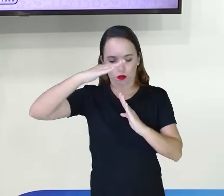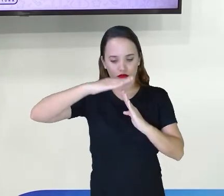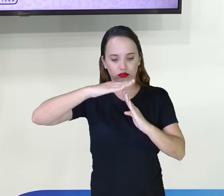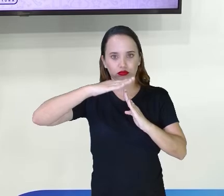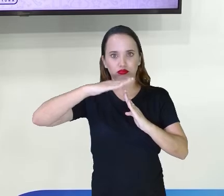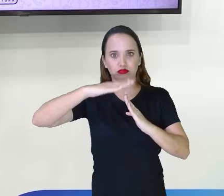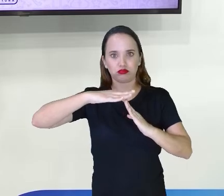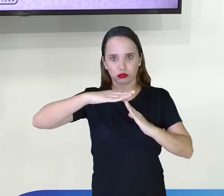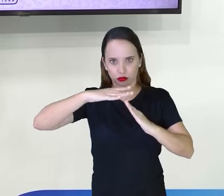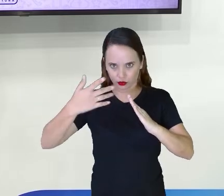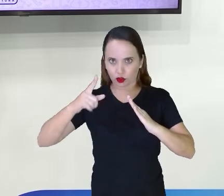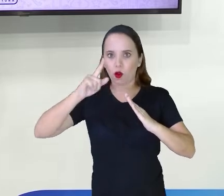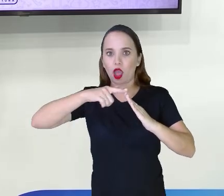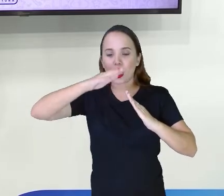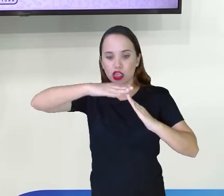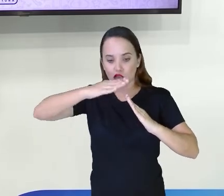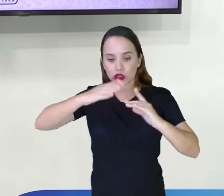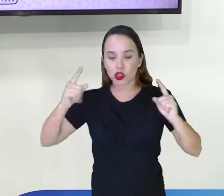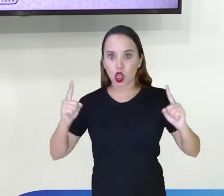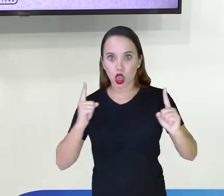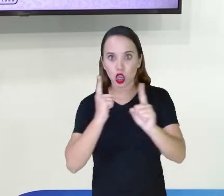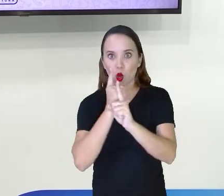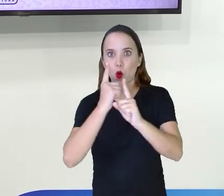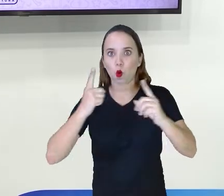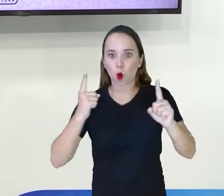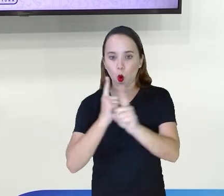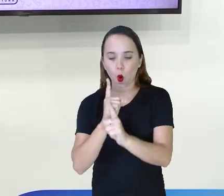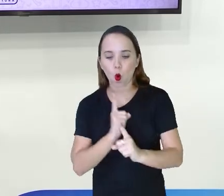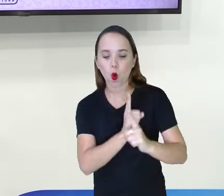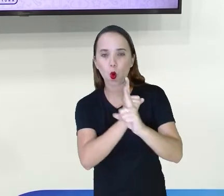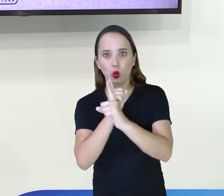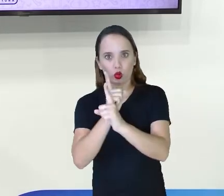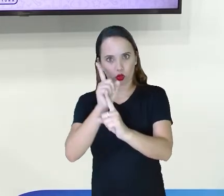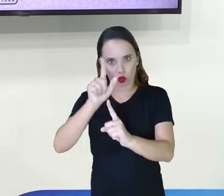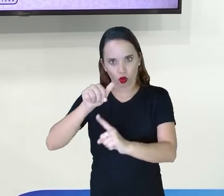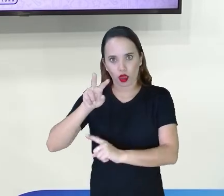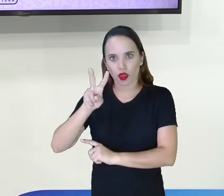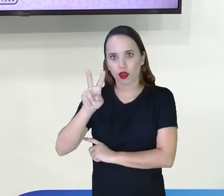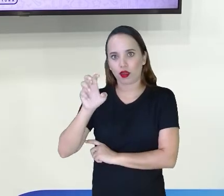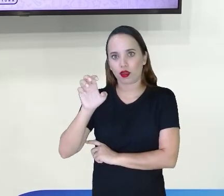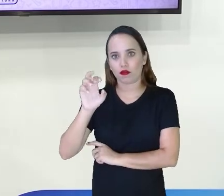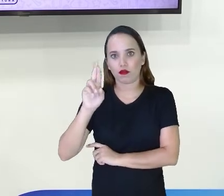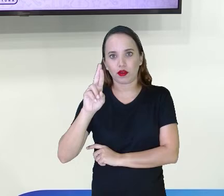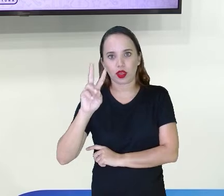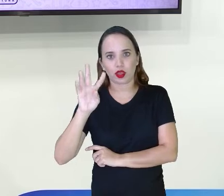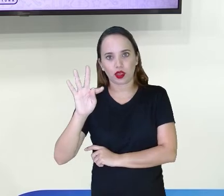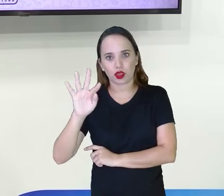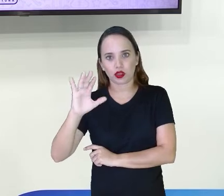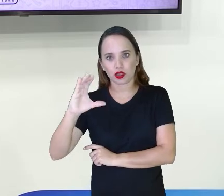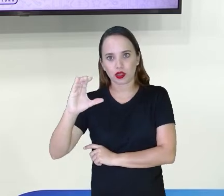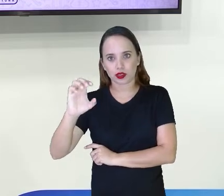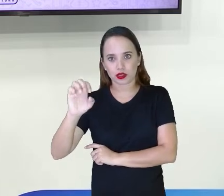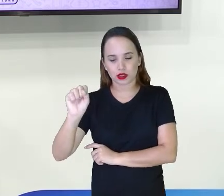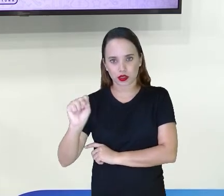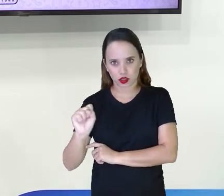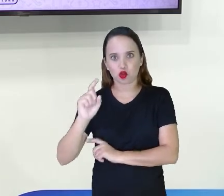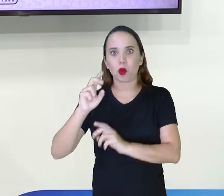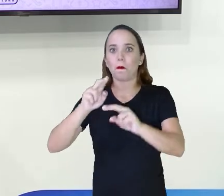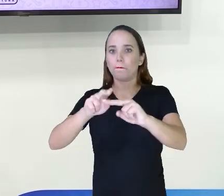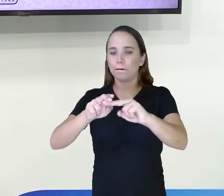as arestas da minha pirâmide se encontram nesse vértice. Por isso que as faces